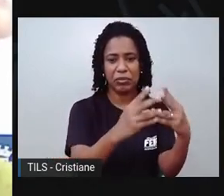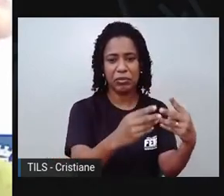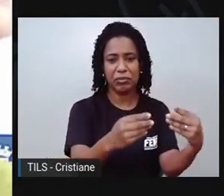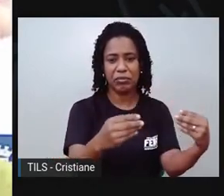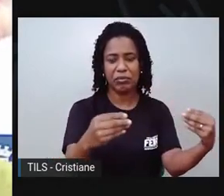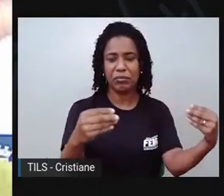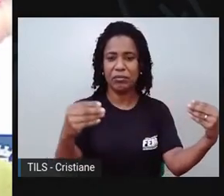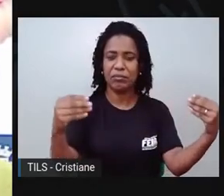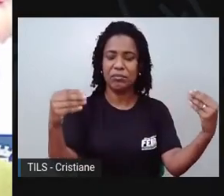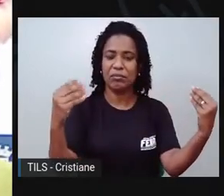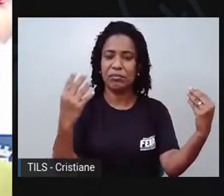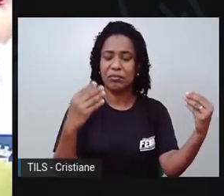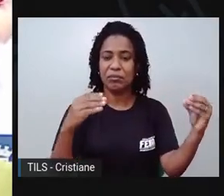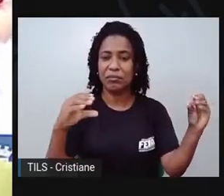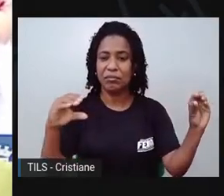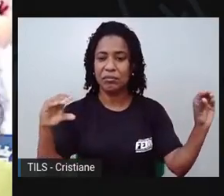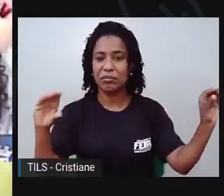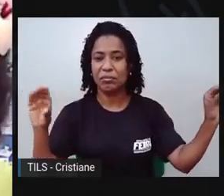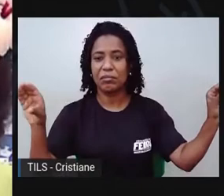despedaçada.